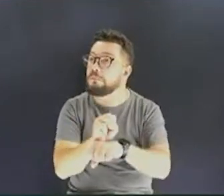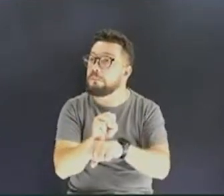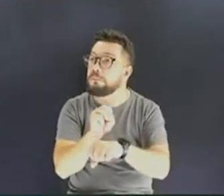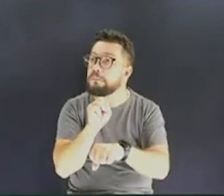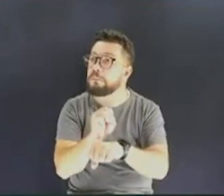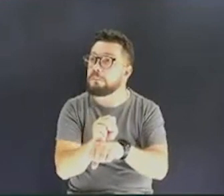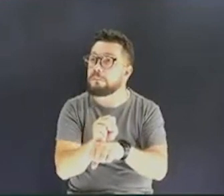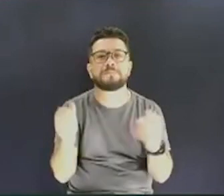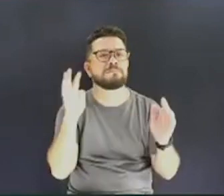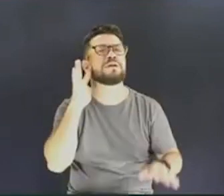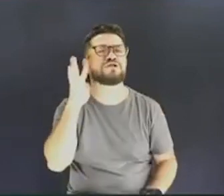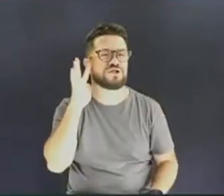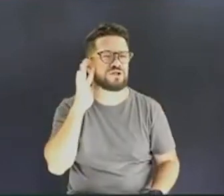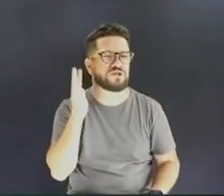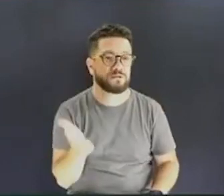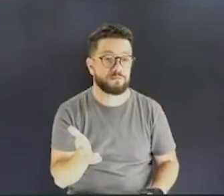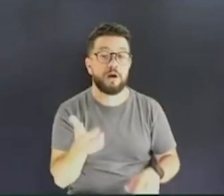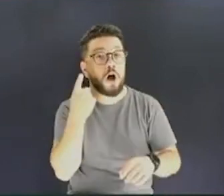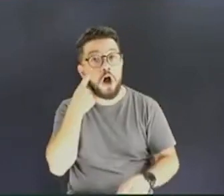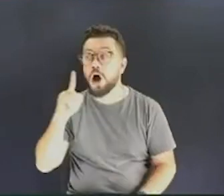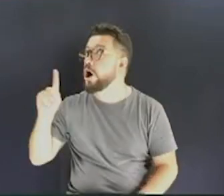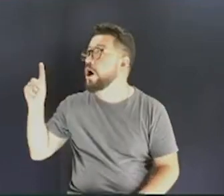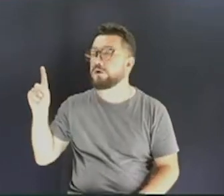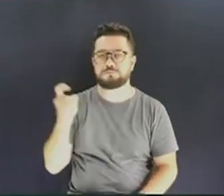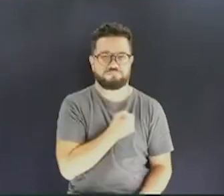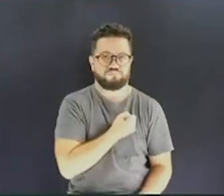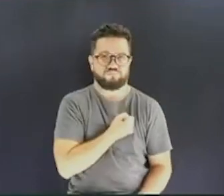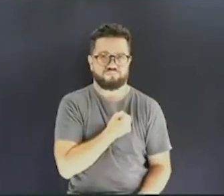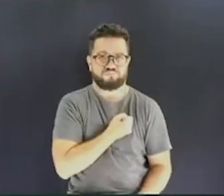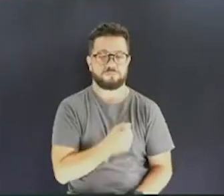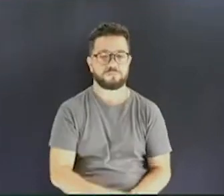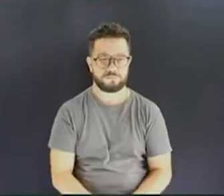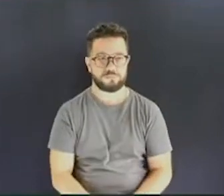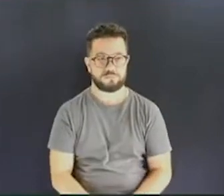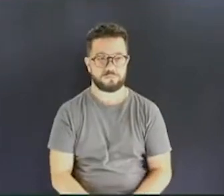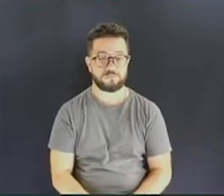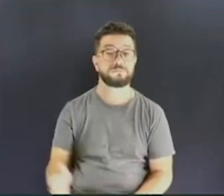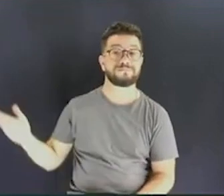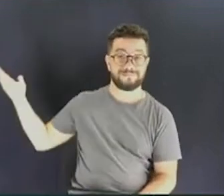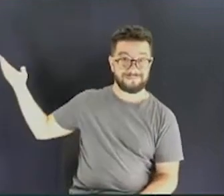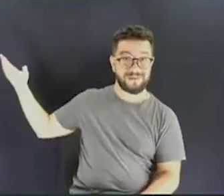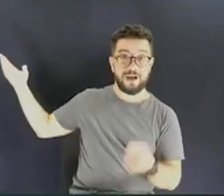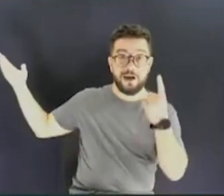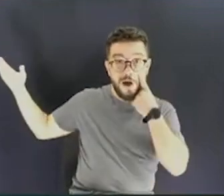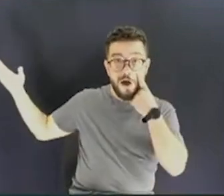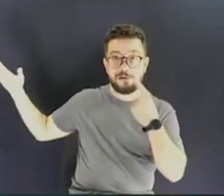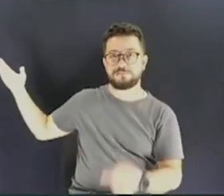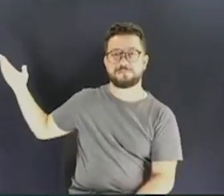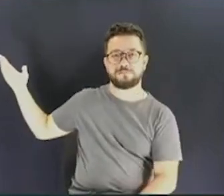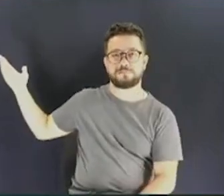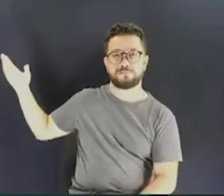trouxe alguns números. Para vocês entenderem como é que a coisa funciona, eu trouxe os números para vocês verem o investimento da gestão na